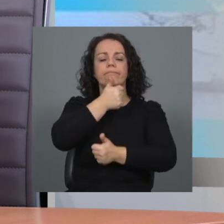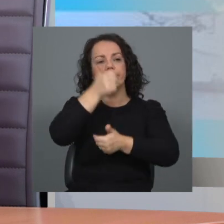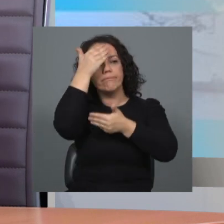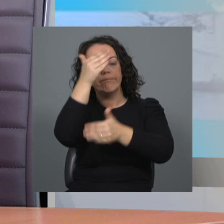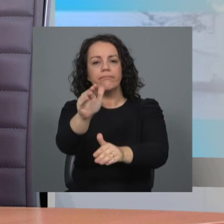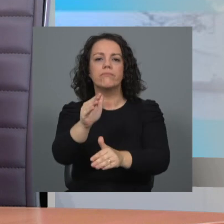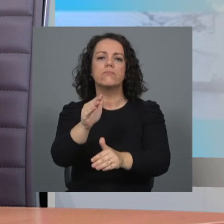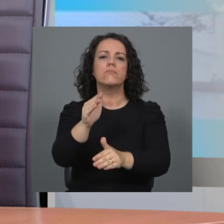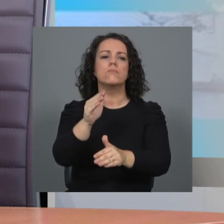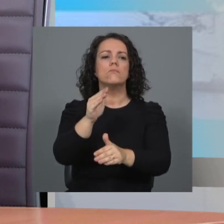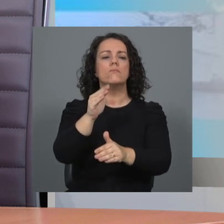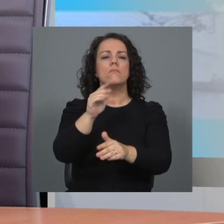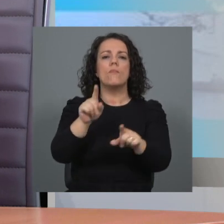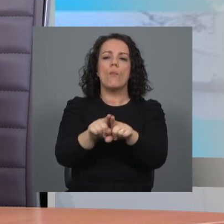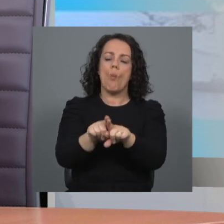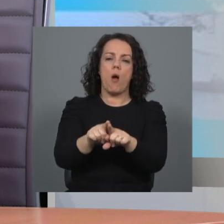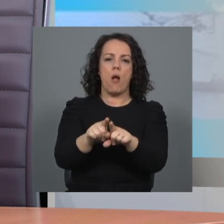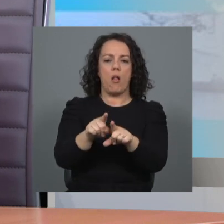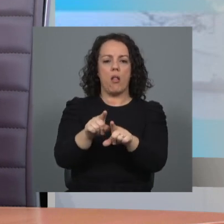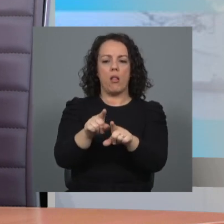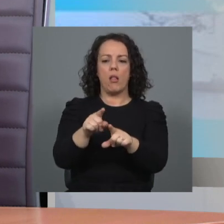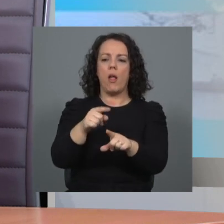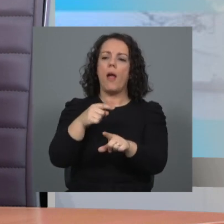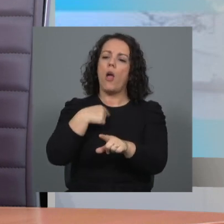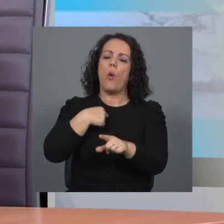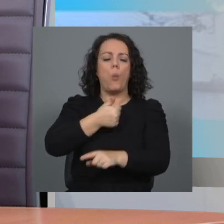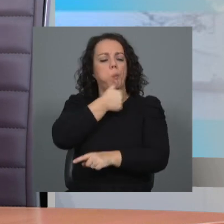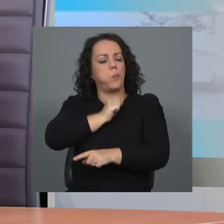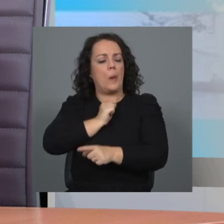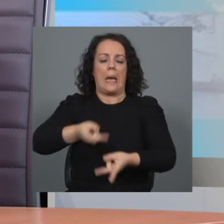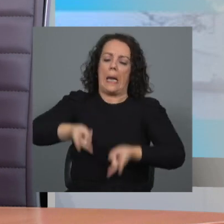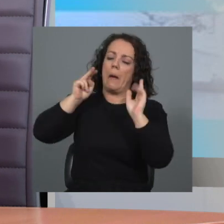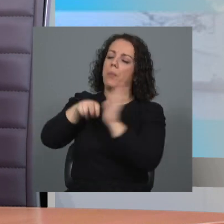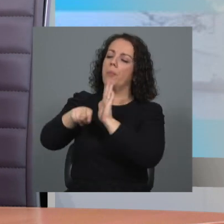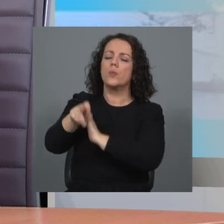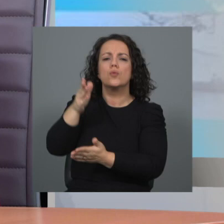mera liberdade de culto, implica